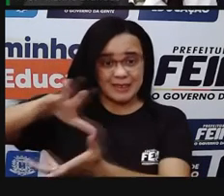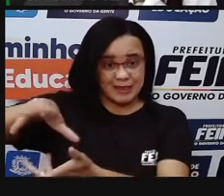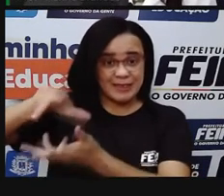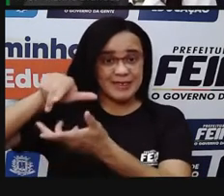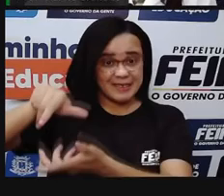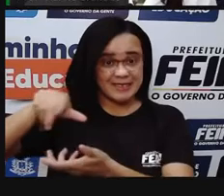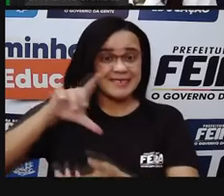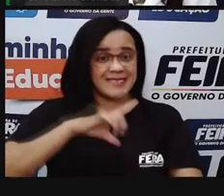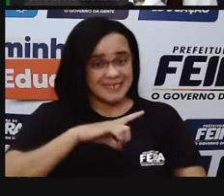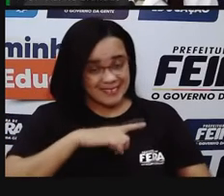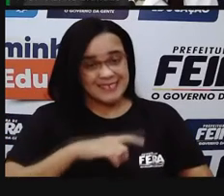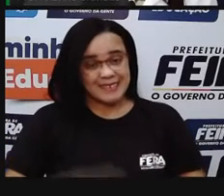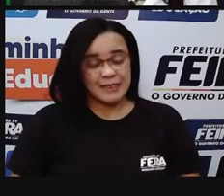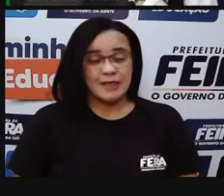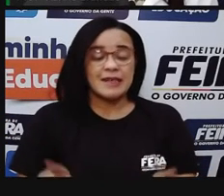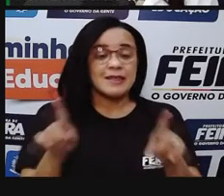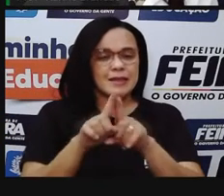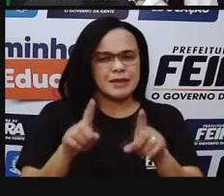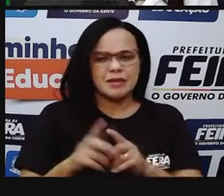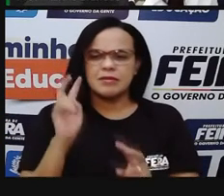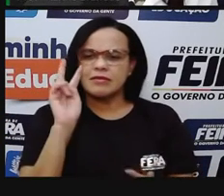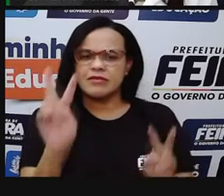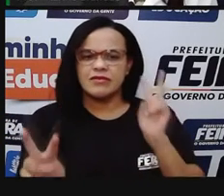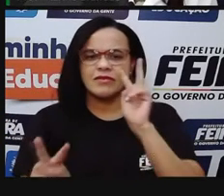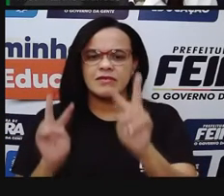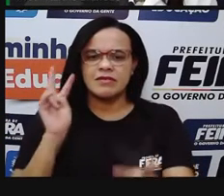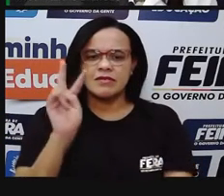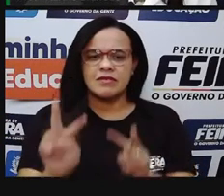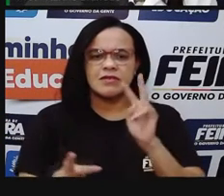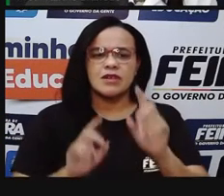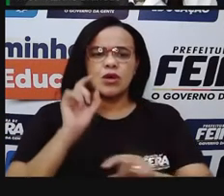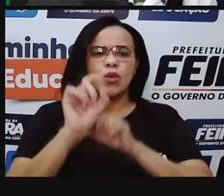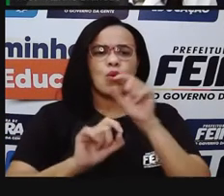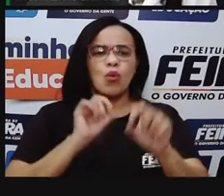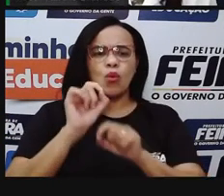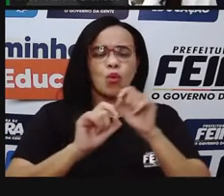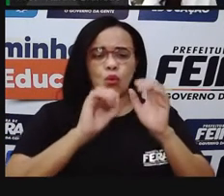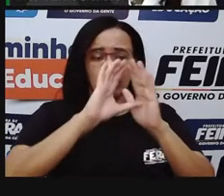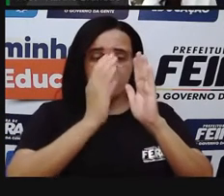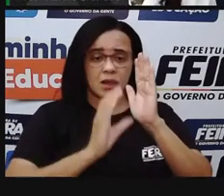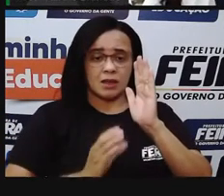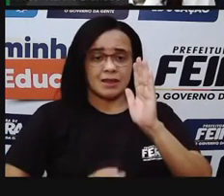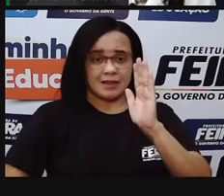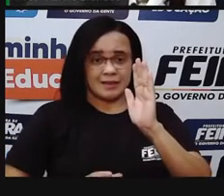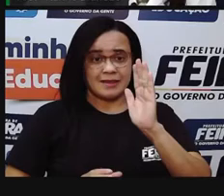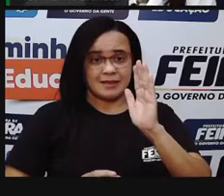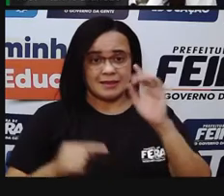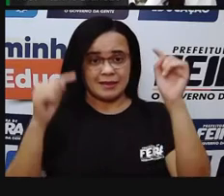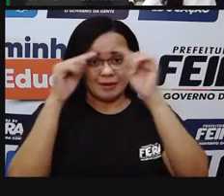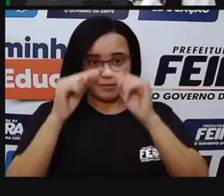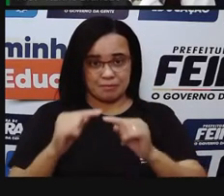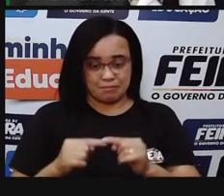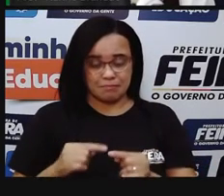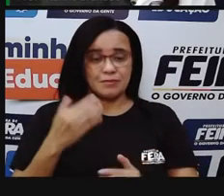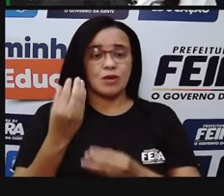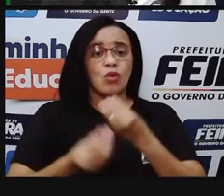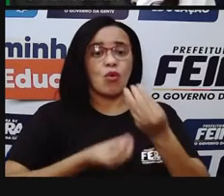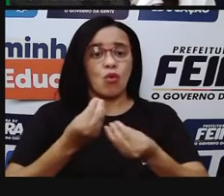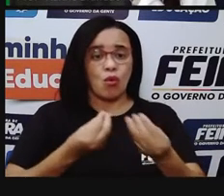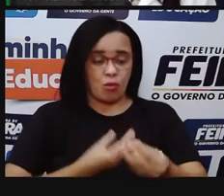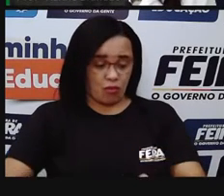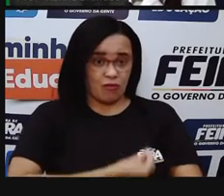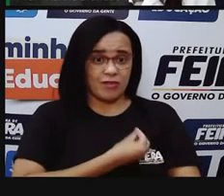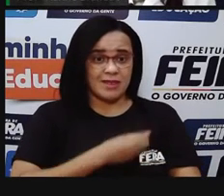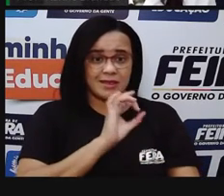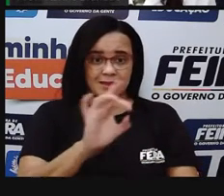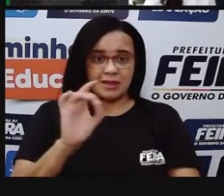gente pode observar também que existem características de desenvolvimento nas fases da vida dos seres